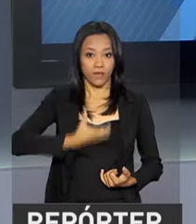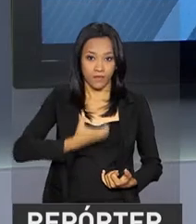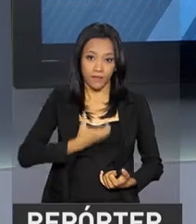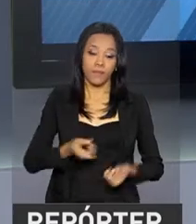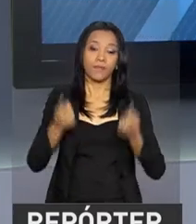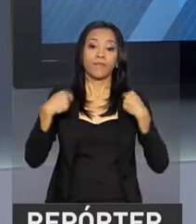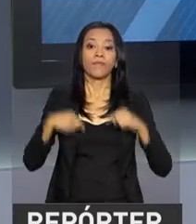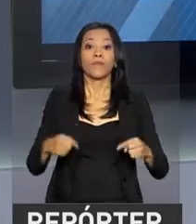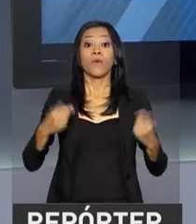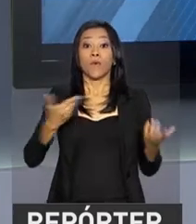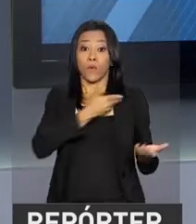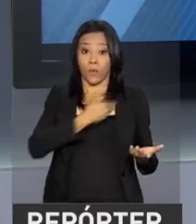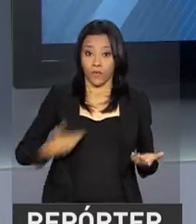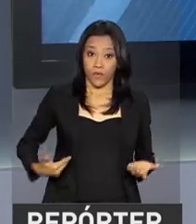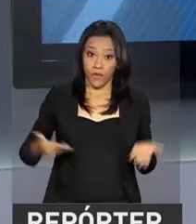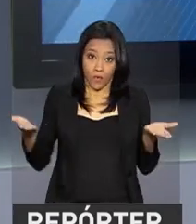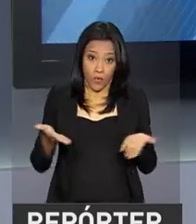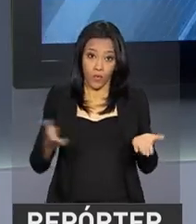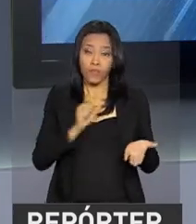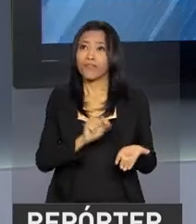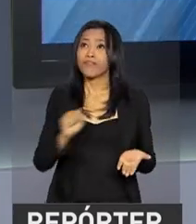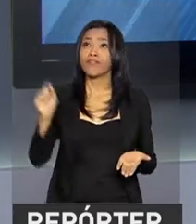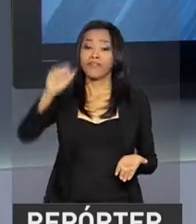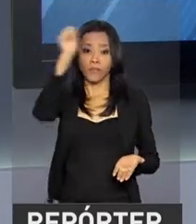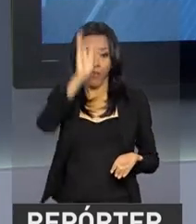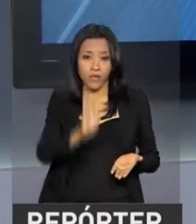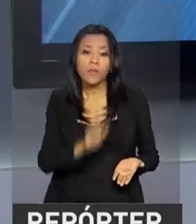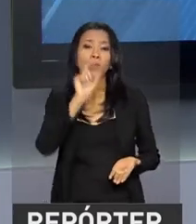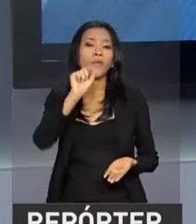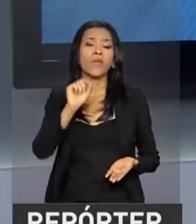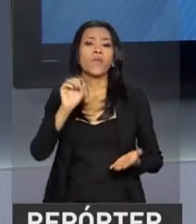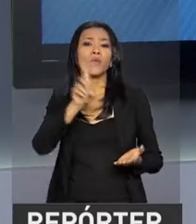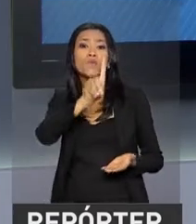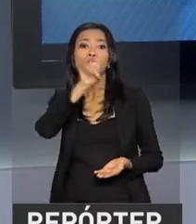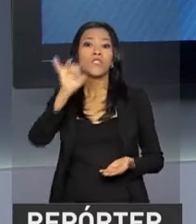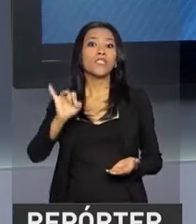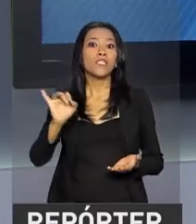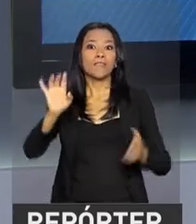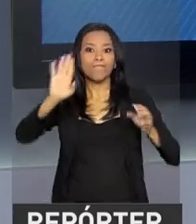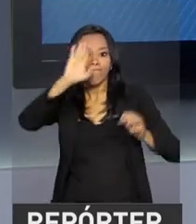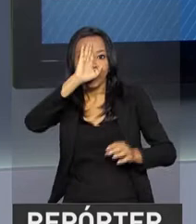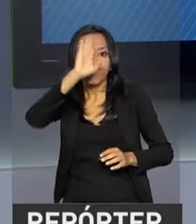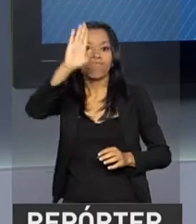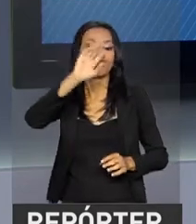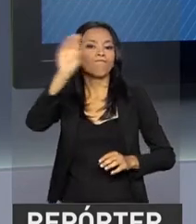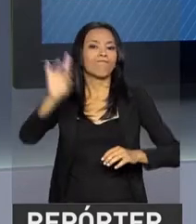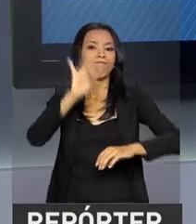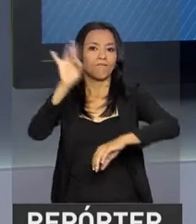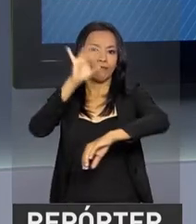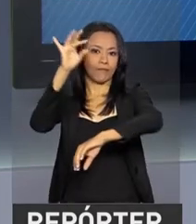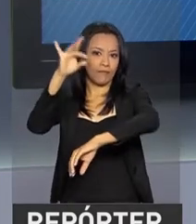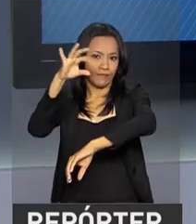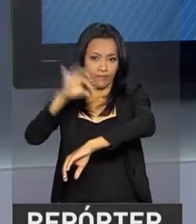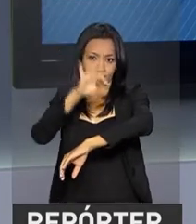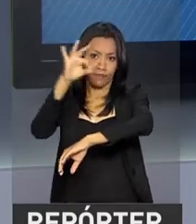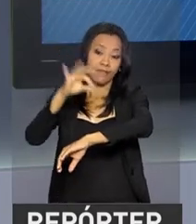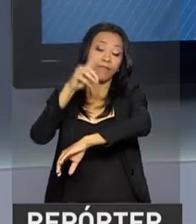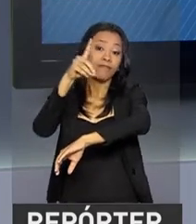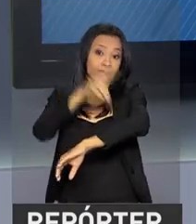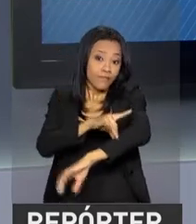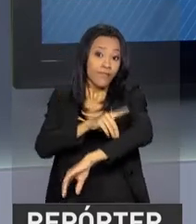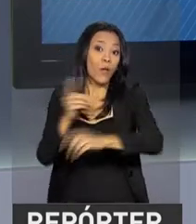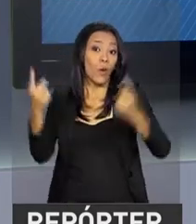O governo realiza hoje em todo o país o Dia D de combate ao mosquito Aedes aegypti. E nós vamos conversar ao vivo com a repórter